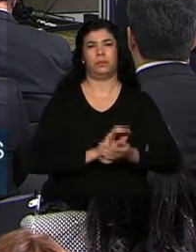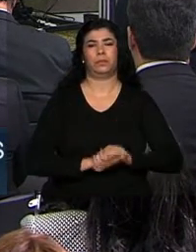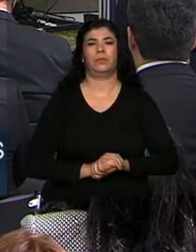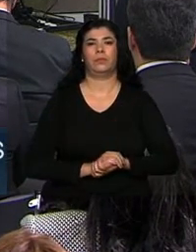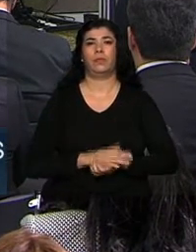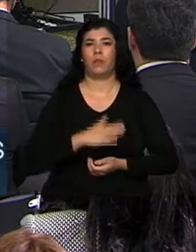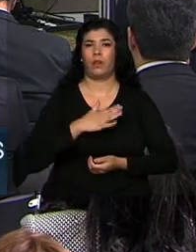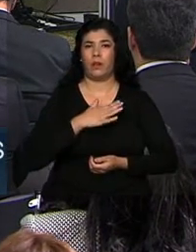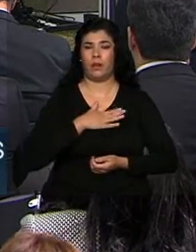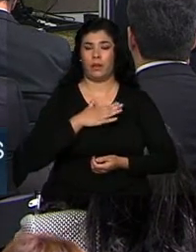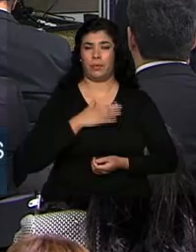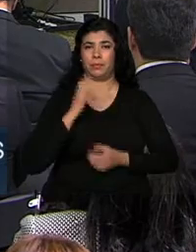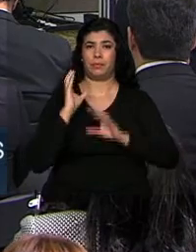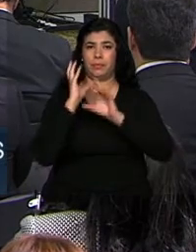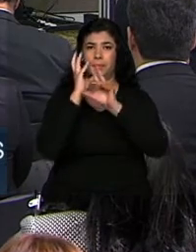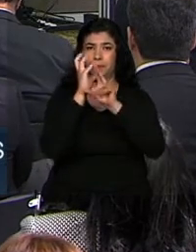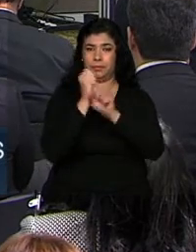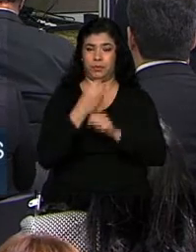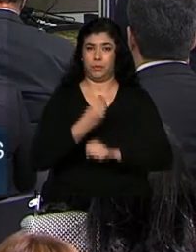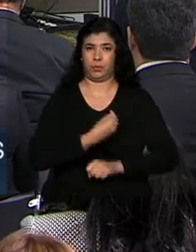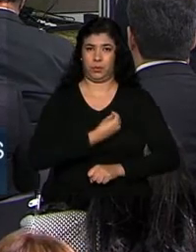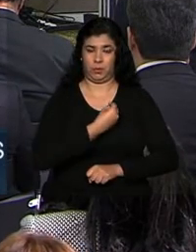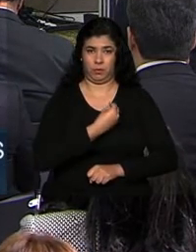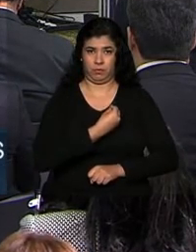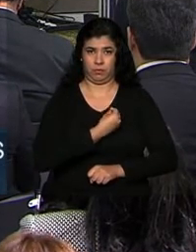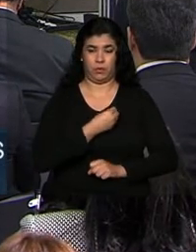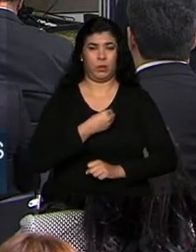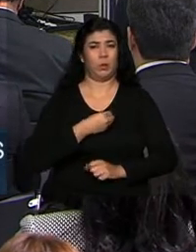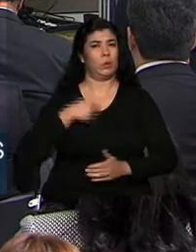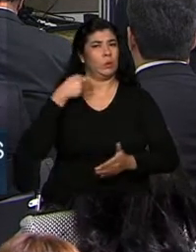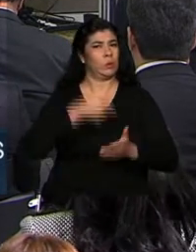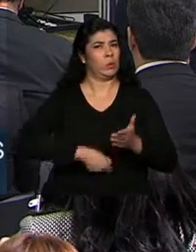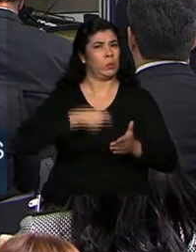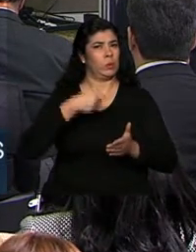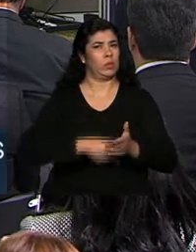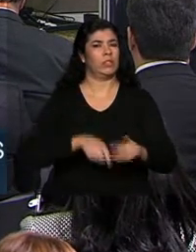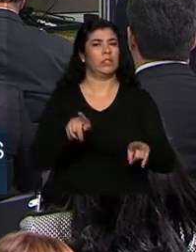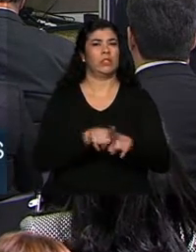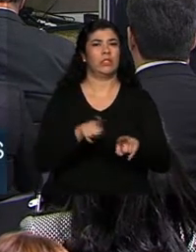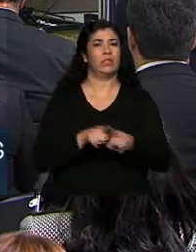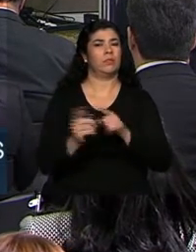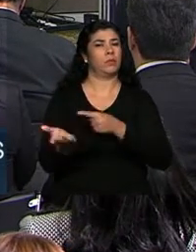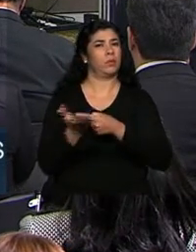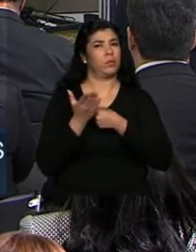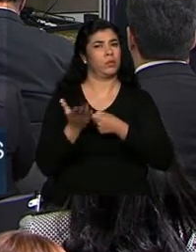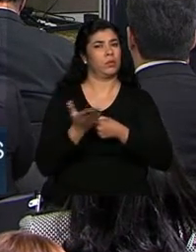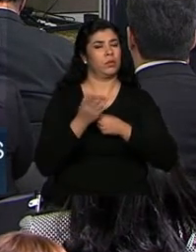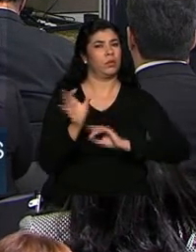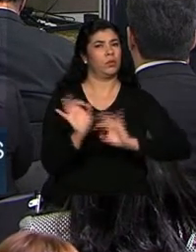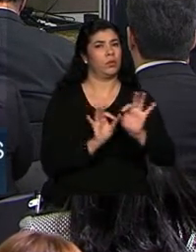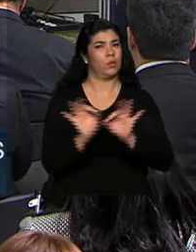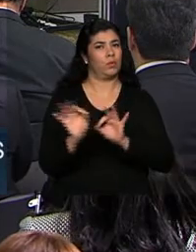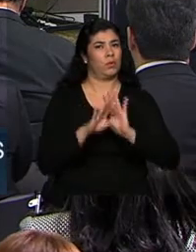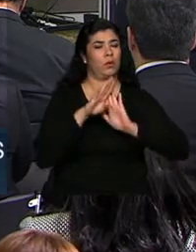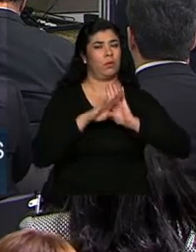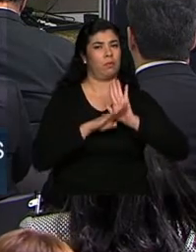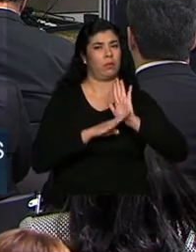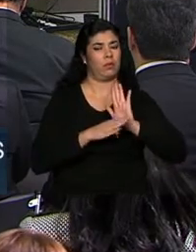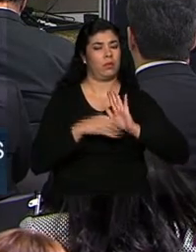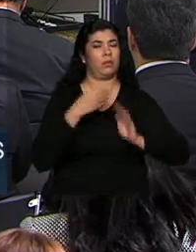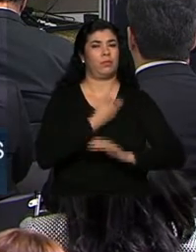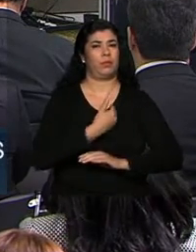A minha história é uma história assim, de luta, de batalha e de muita ajuda dos planos do governo também.